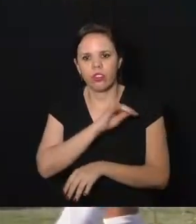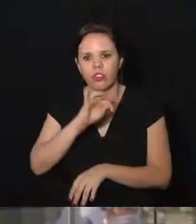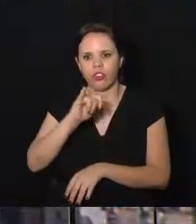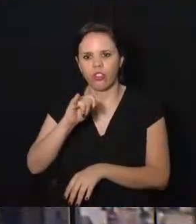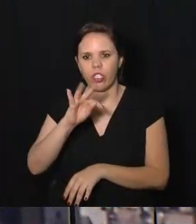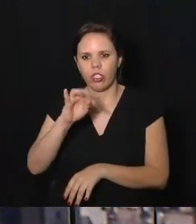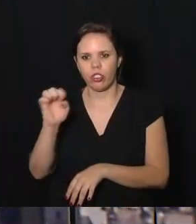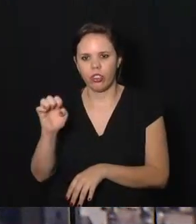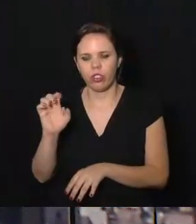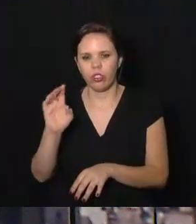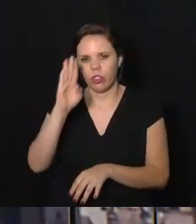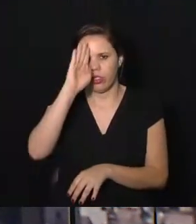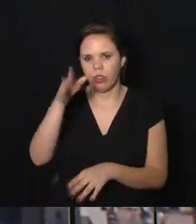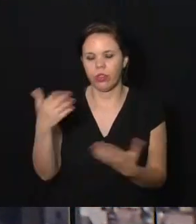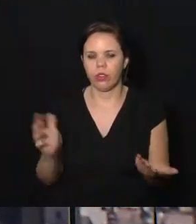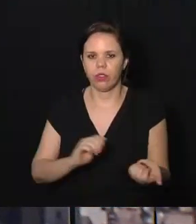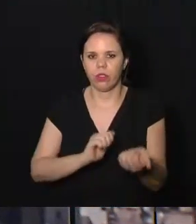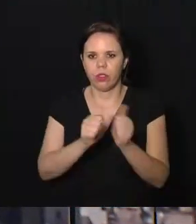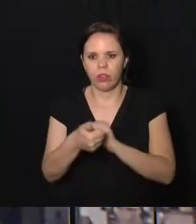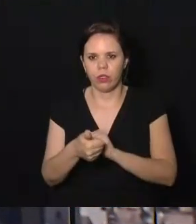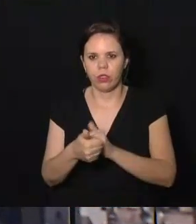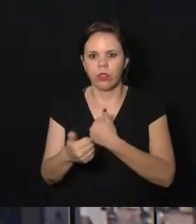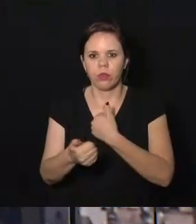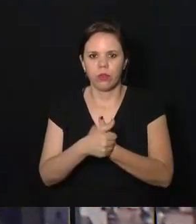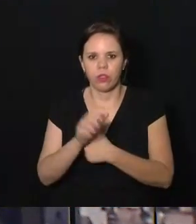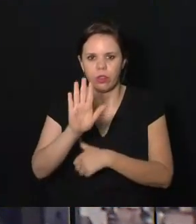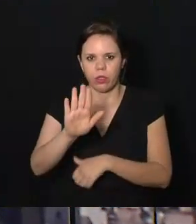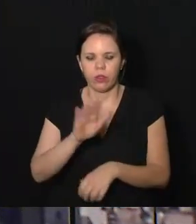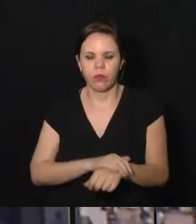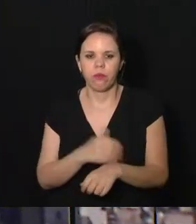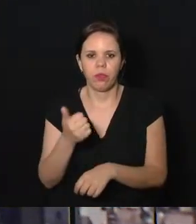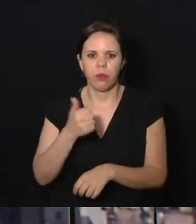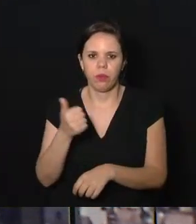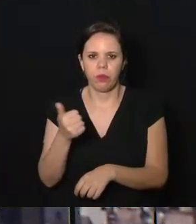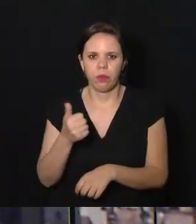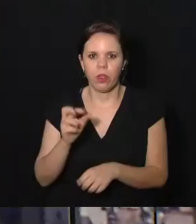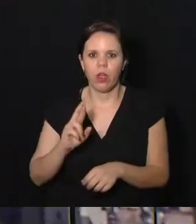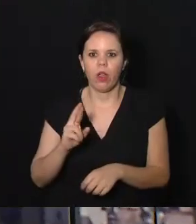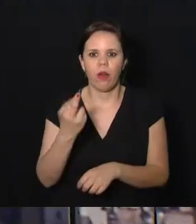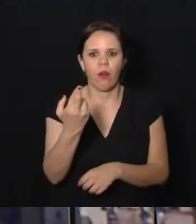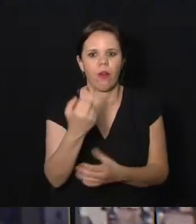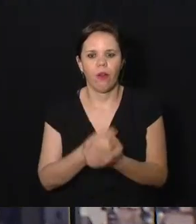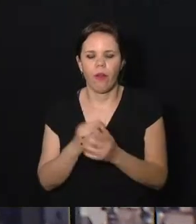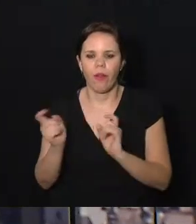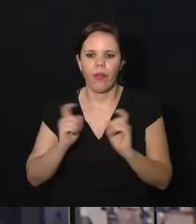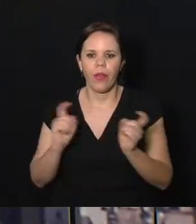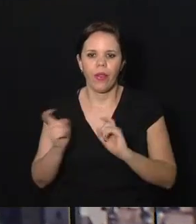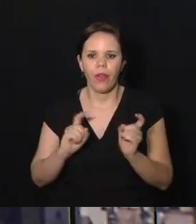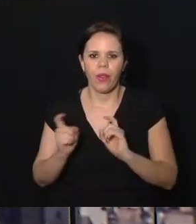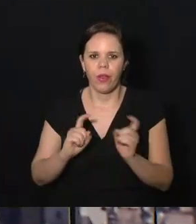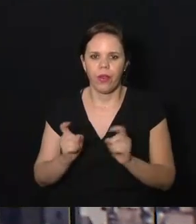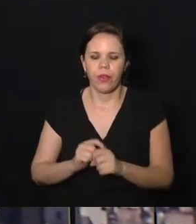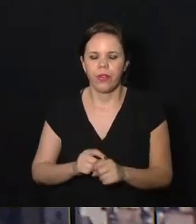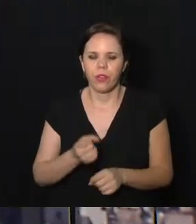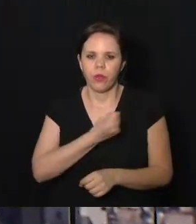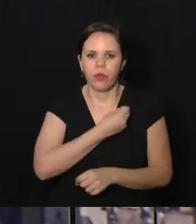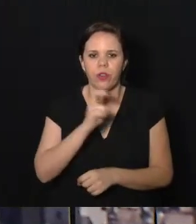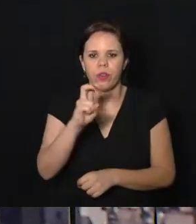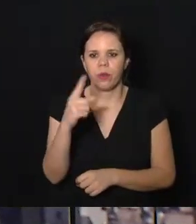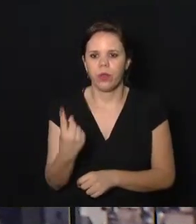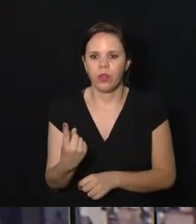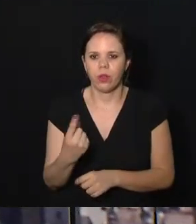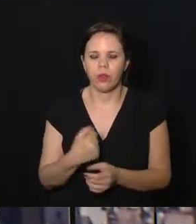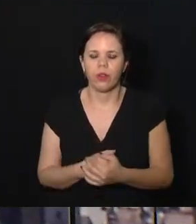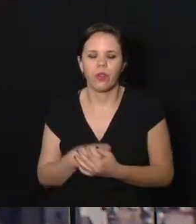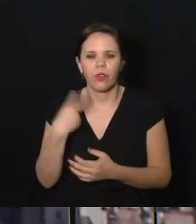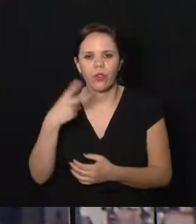titular. O esporte é daqui a pouco. Primeiro nós vamos com o resultado da reunião ordinária de número 51, porque